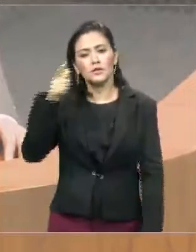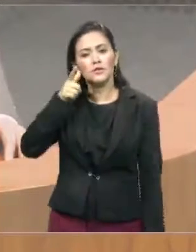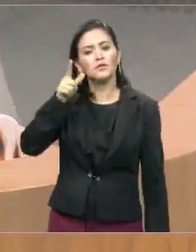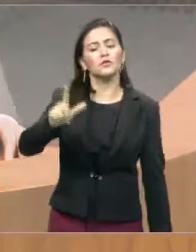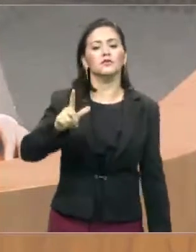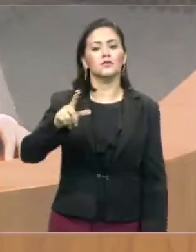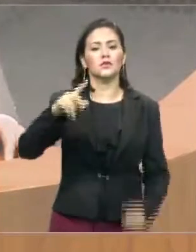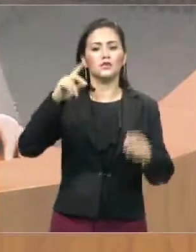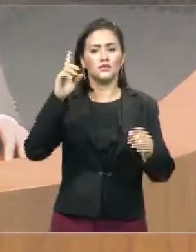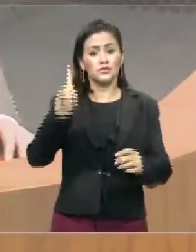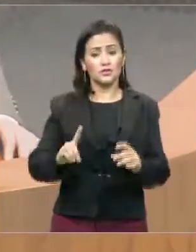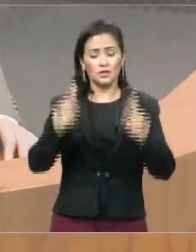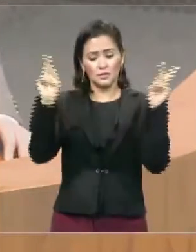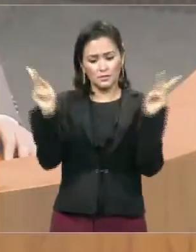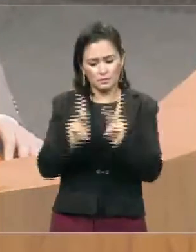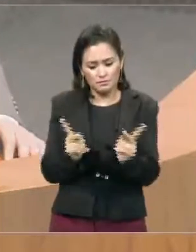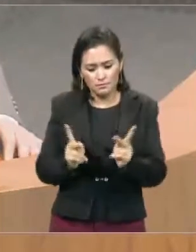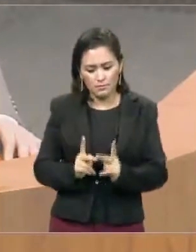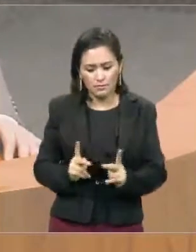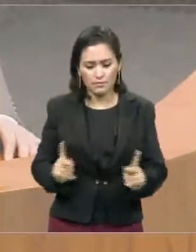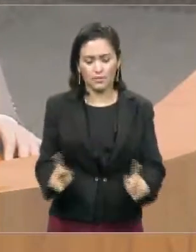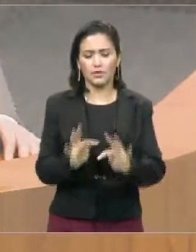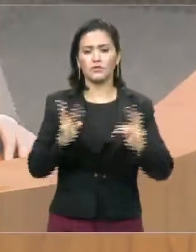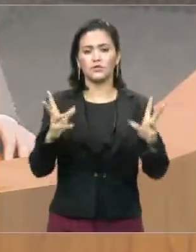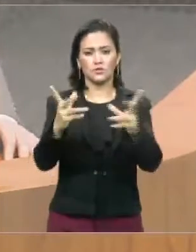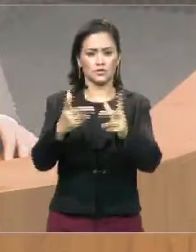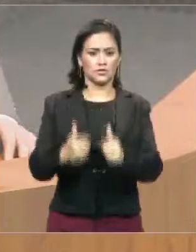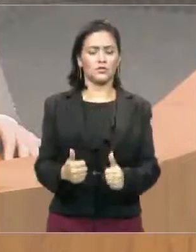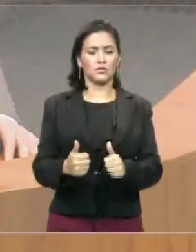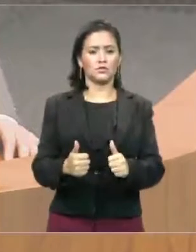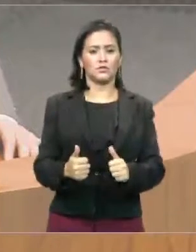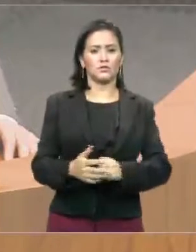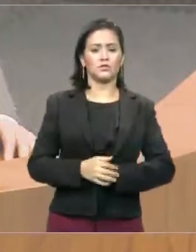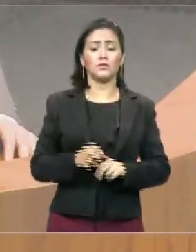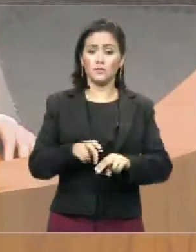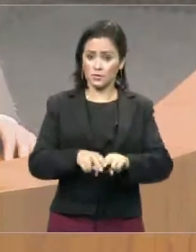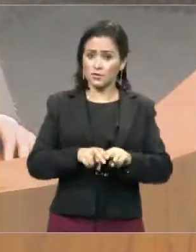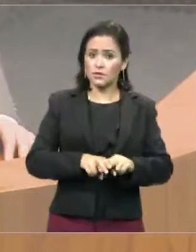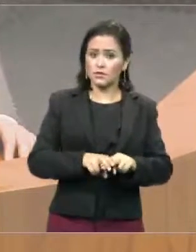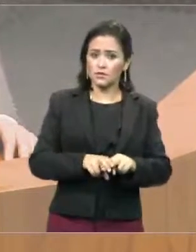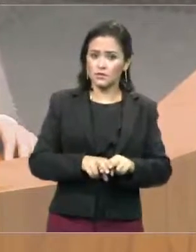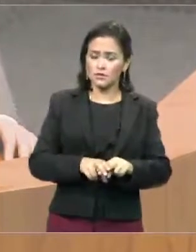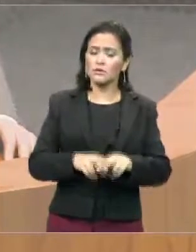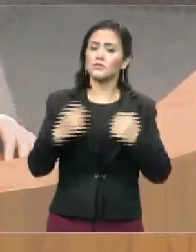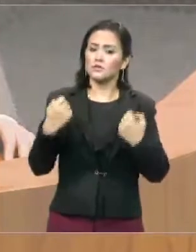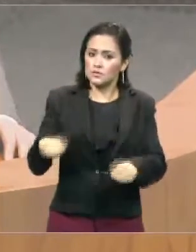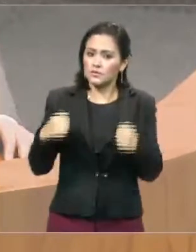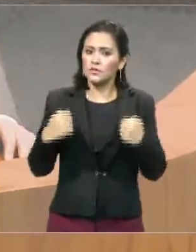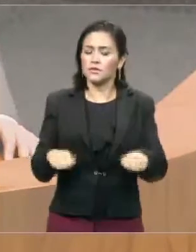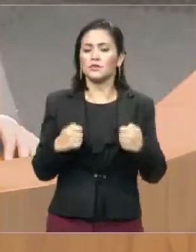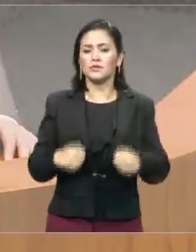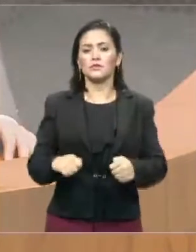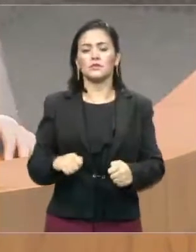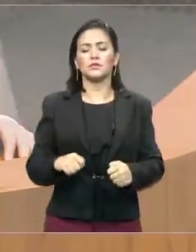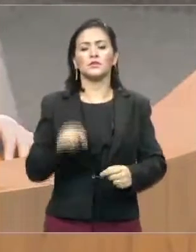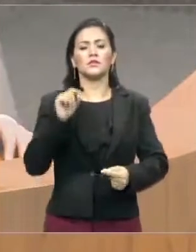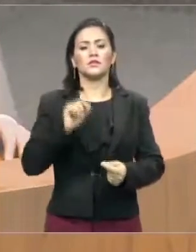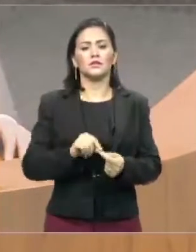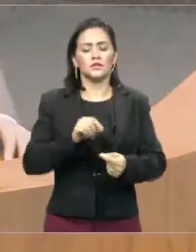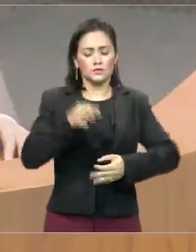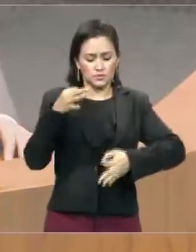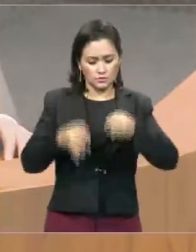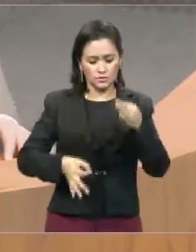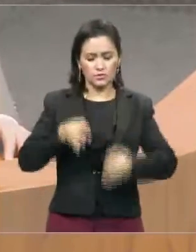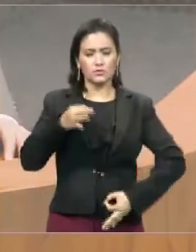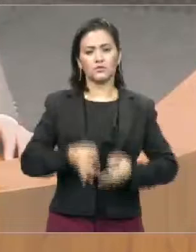à paz. E para que isso possa se consolidar, é preciso que se faça